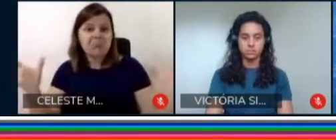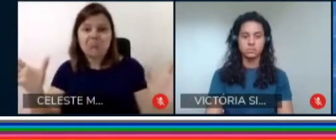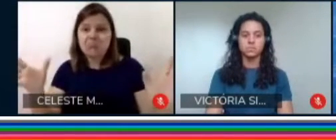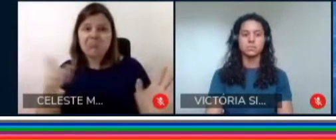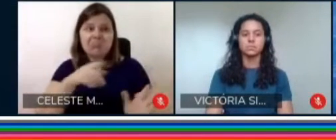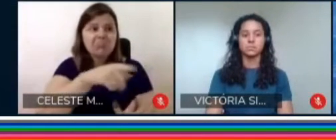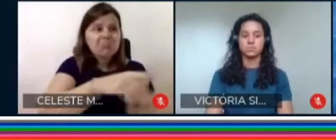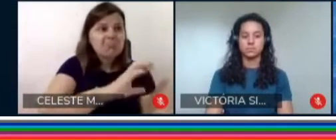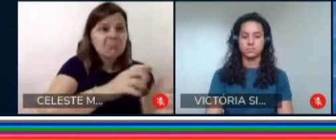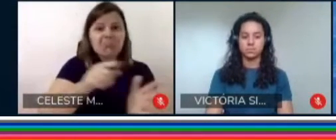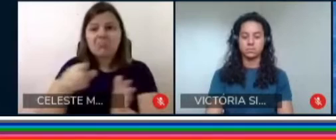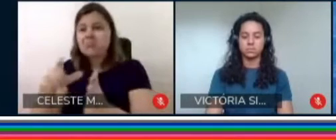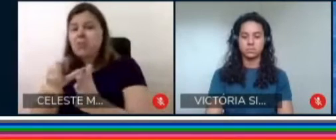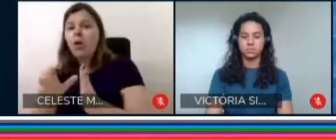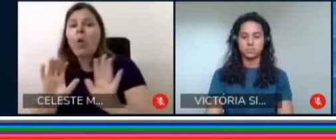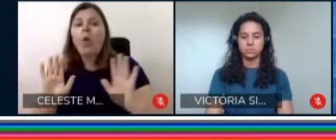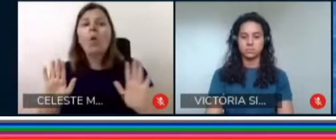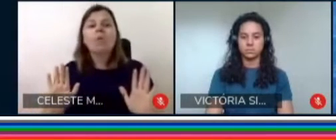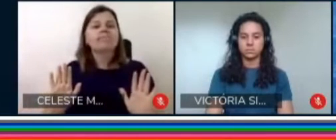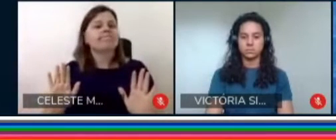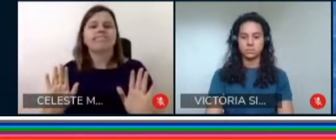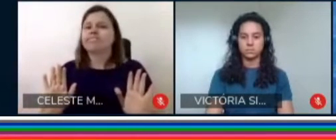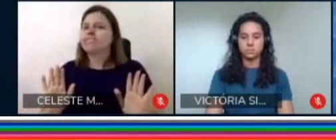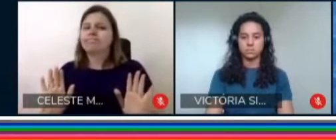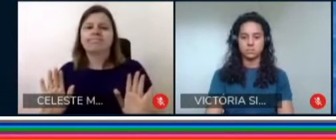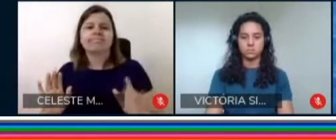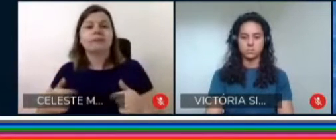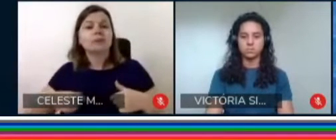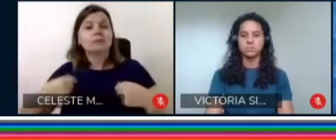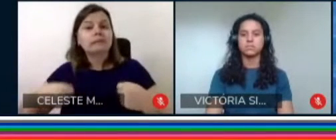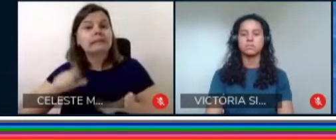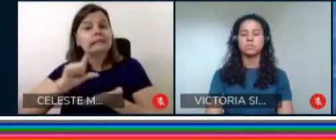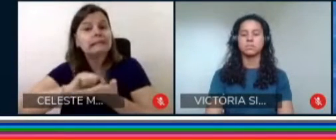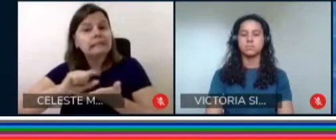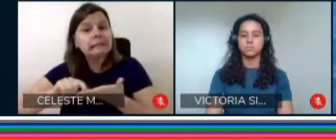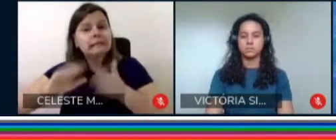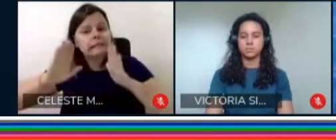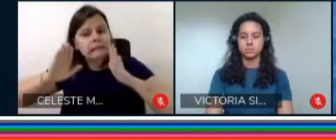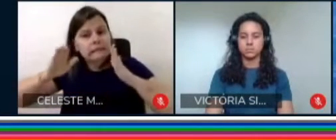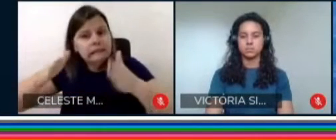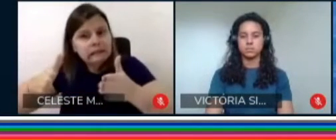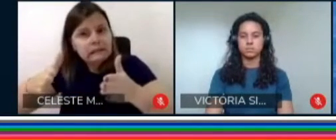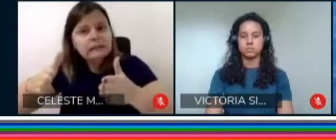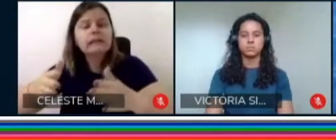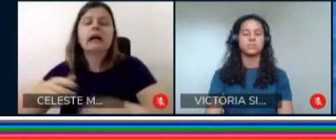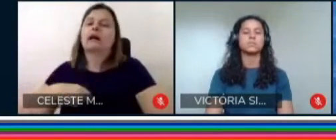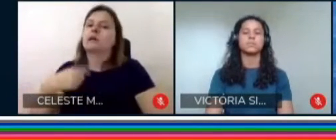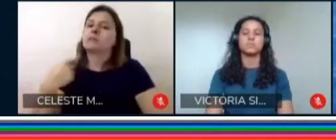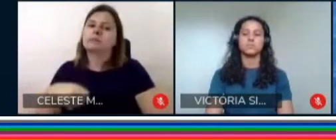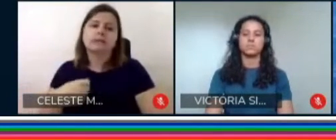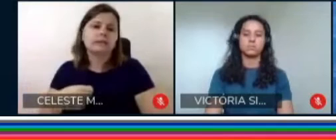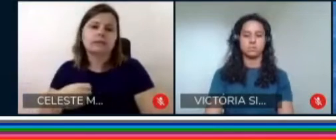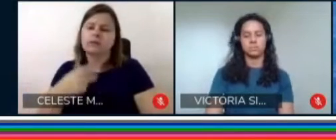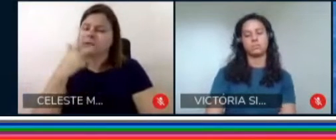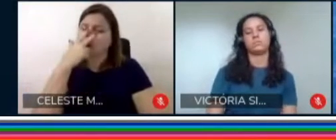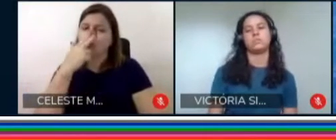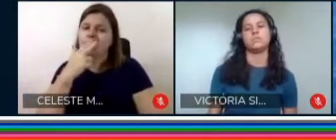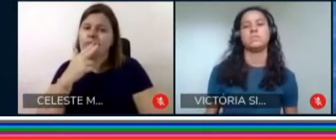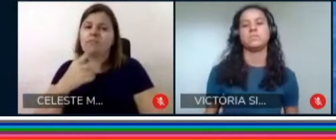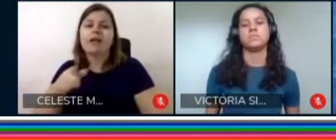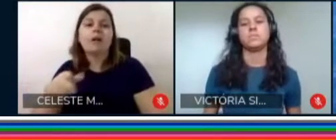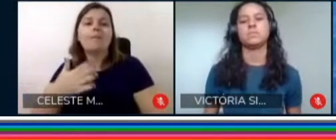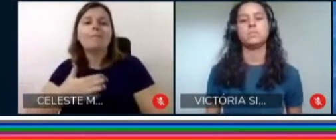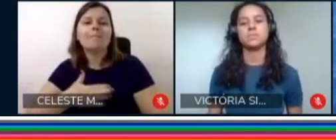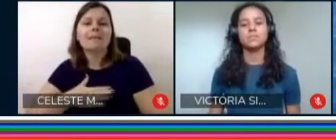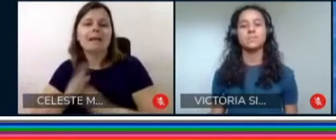das bases, ou se não, eu preciso de artigos mesmo, já saio, não procuro na minha biblioteca, por exemplo, né, e